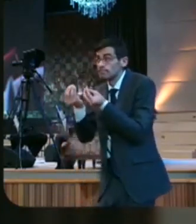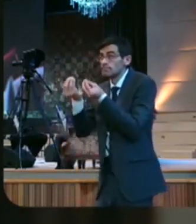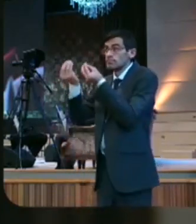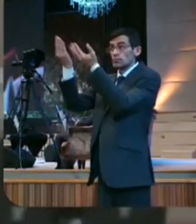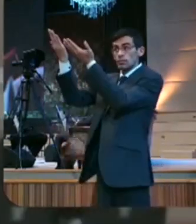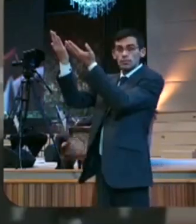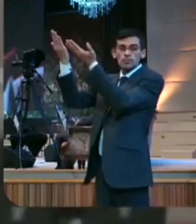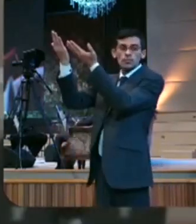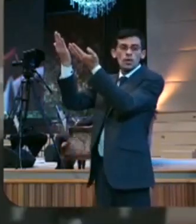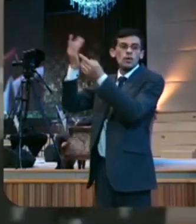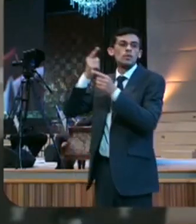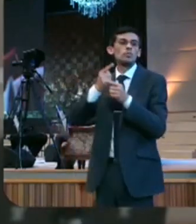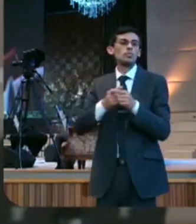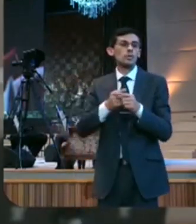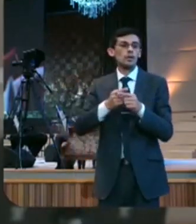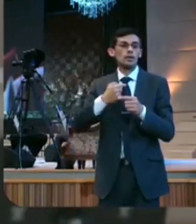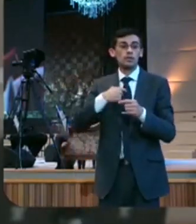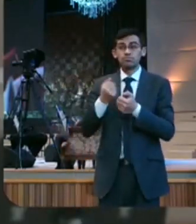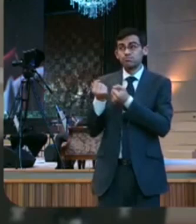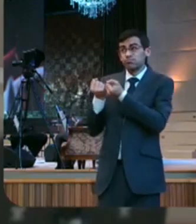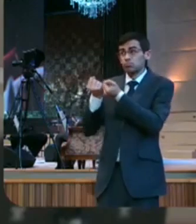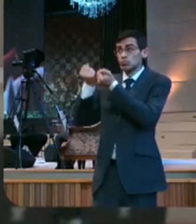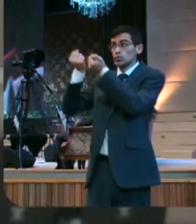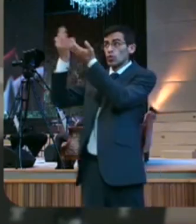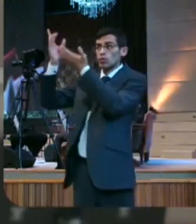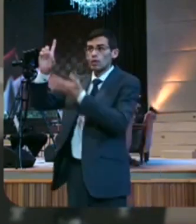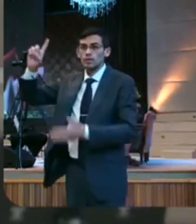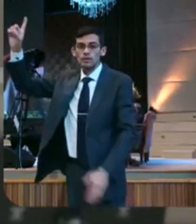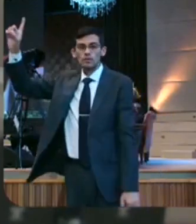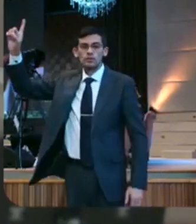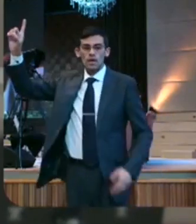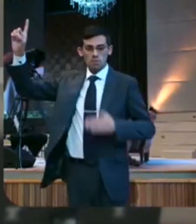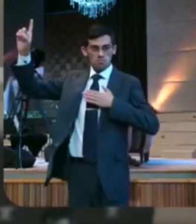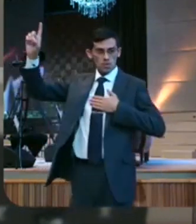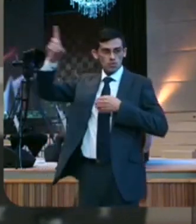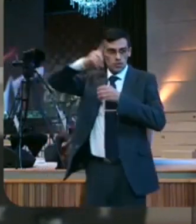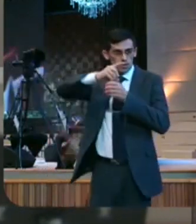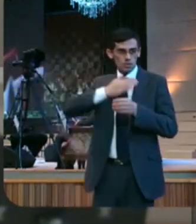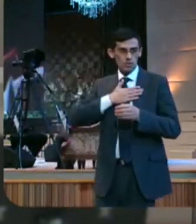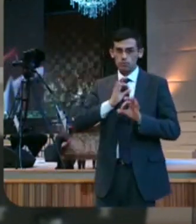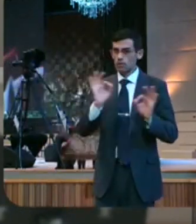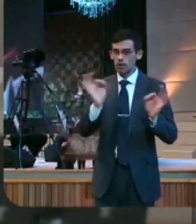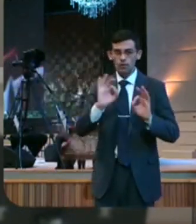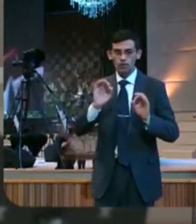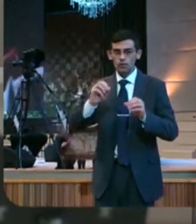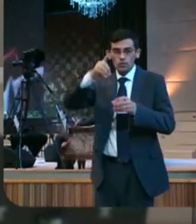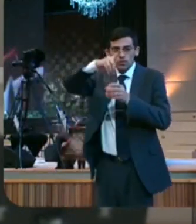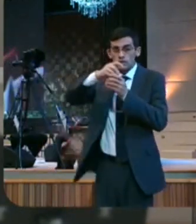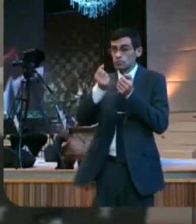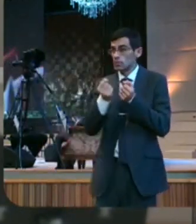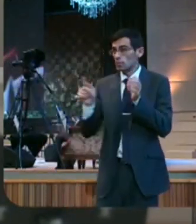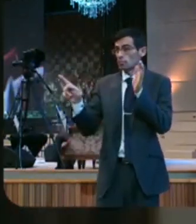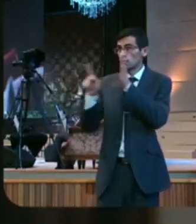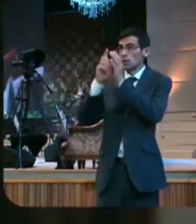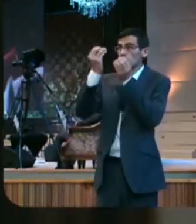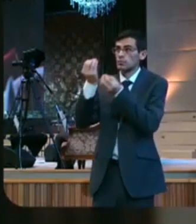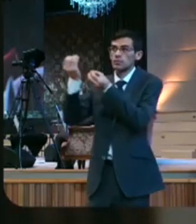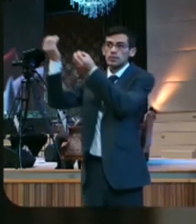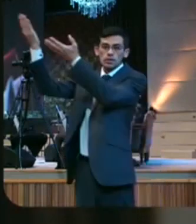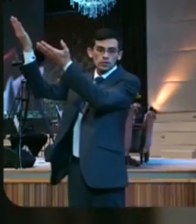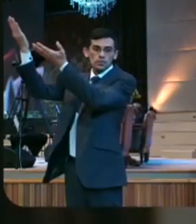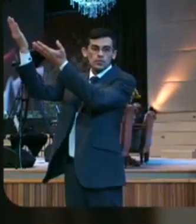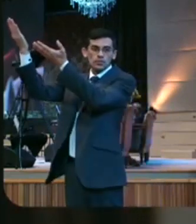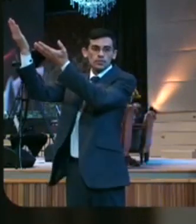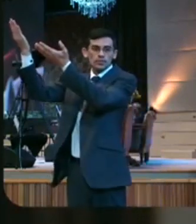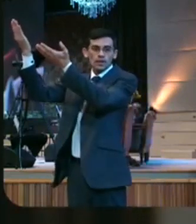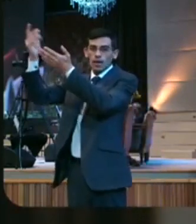Por quê? Porque eu entrego ao Senhor, porque não é meu, e eu não posso fazer alguma coisa